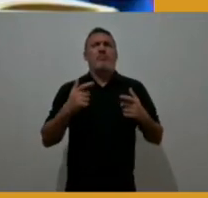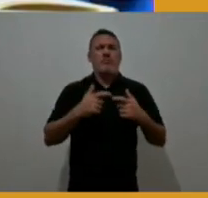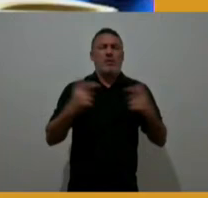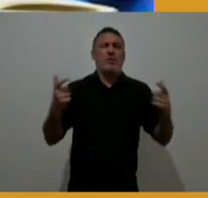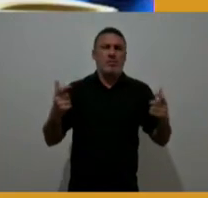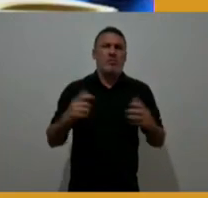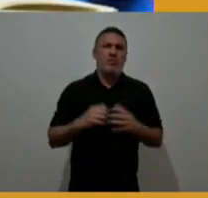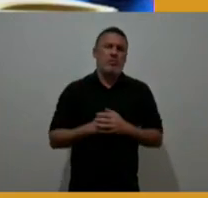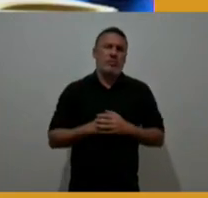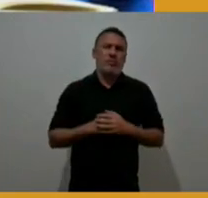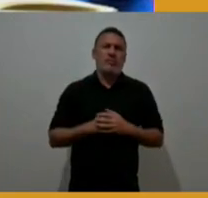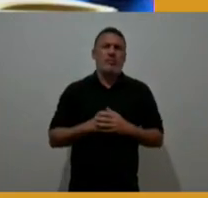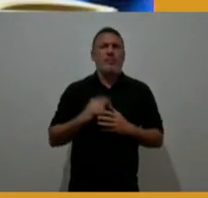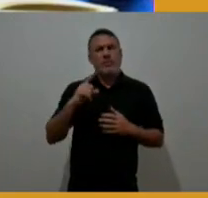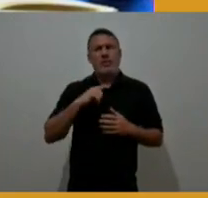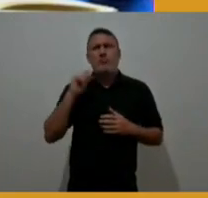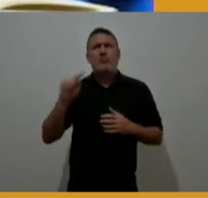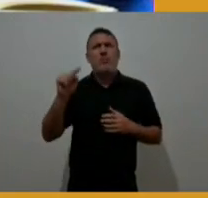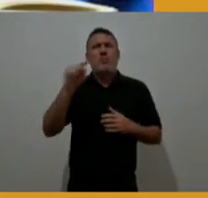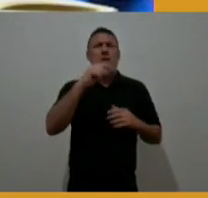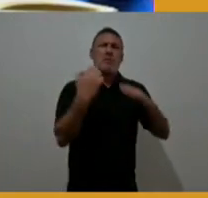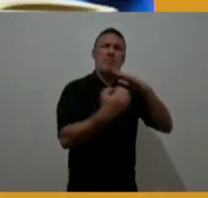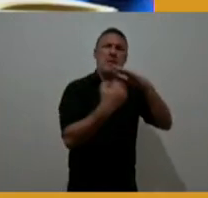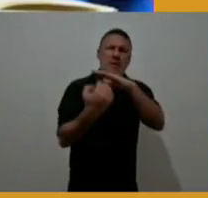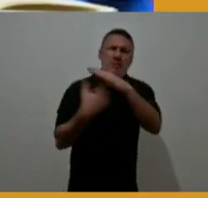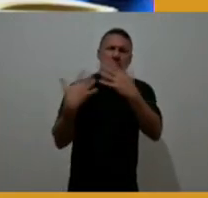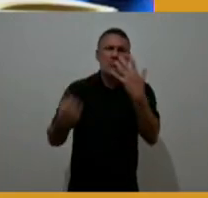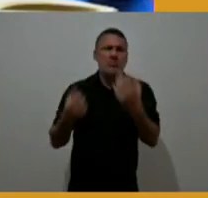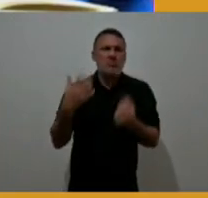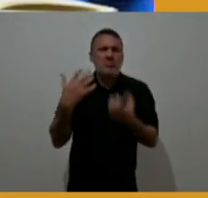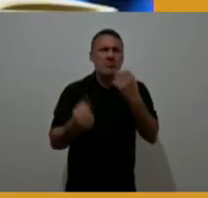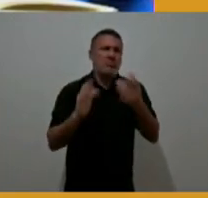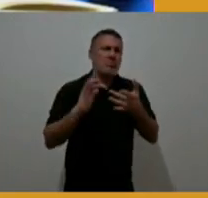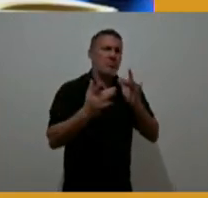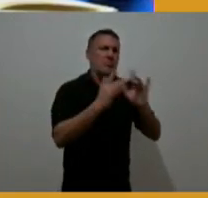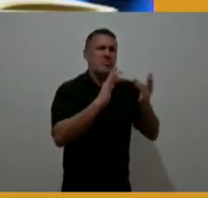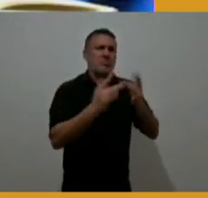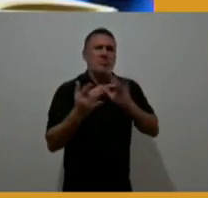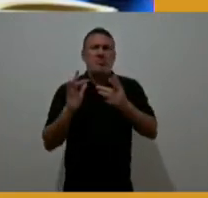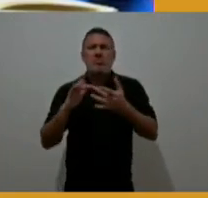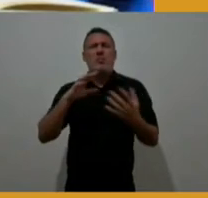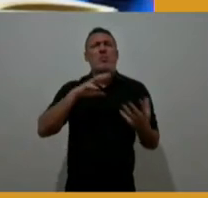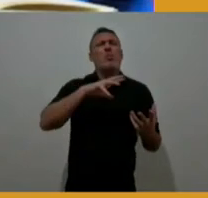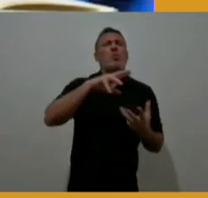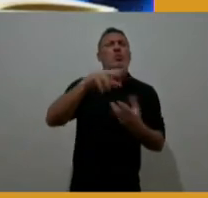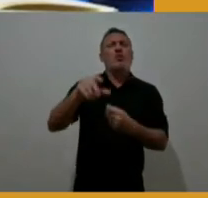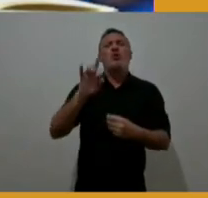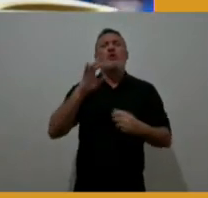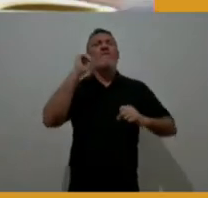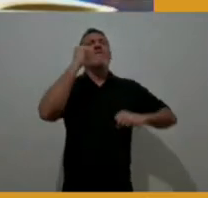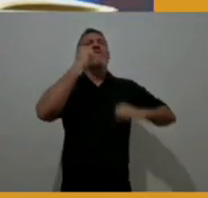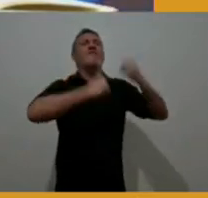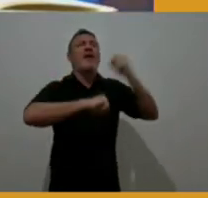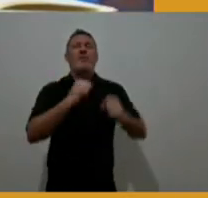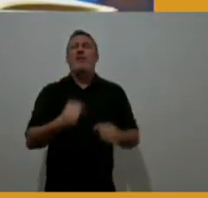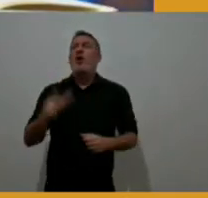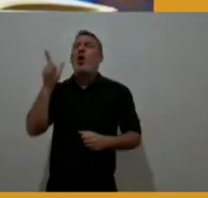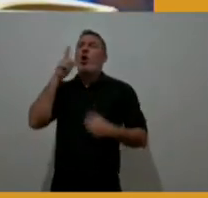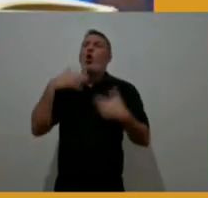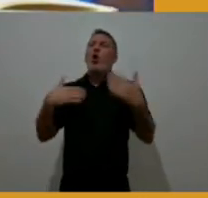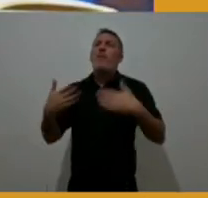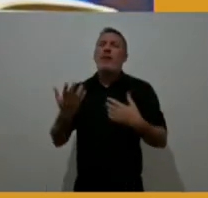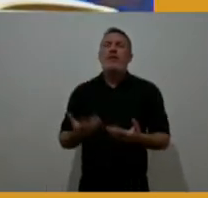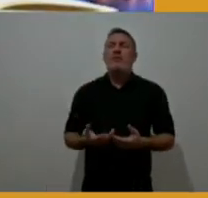vários segmentos empresariais, né, e transversal no mundo empresarial, não é só indústria, não é só comércio, não é só o setor de